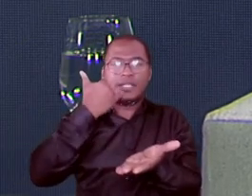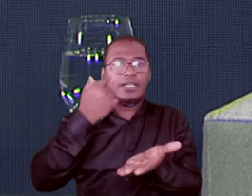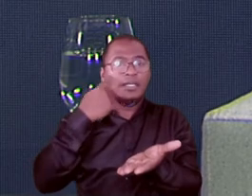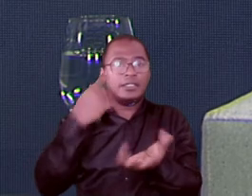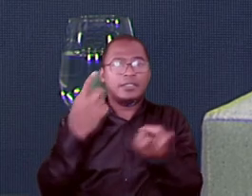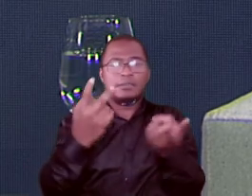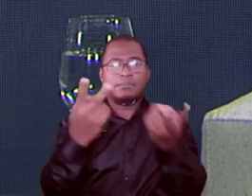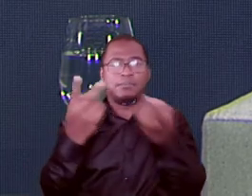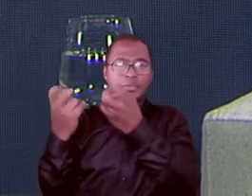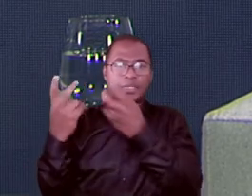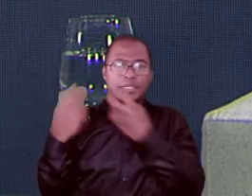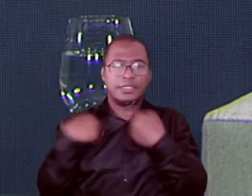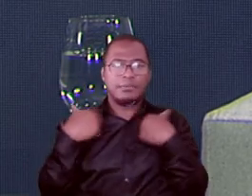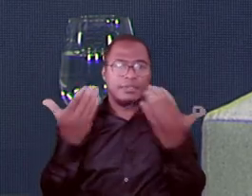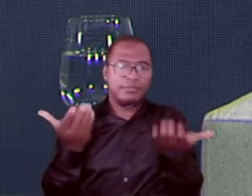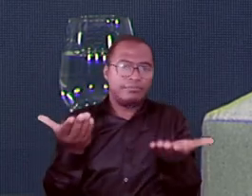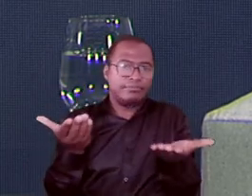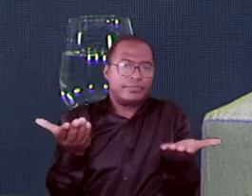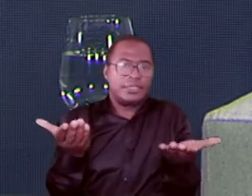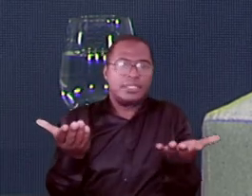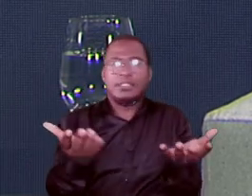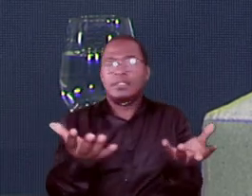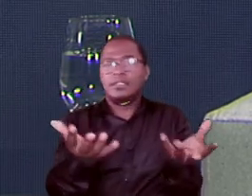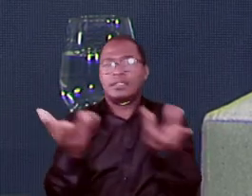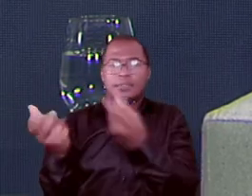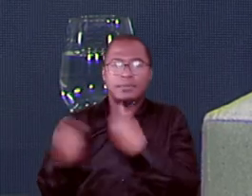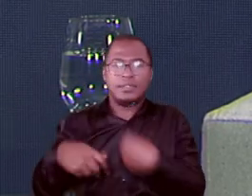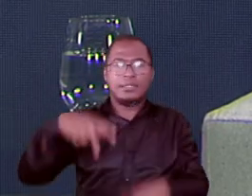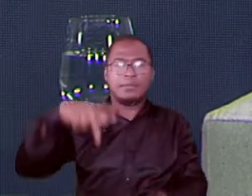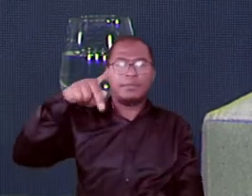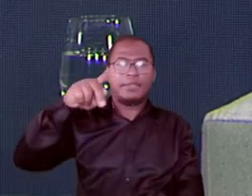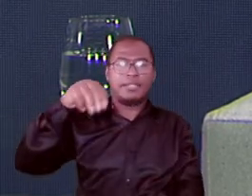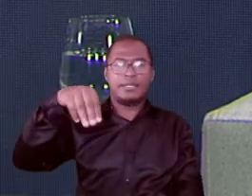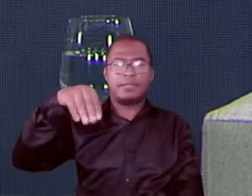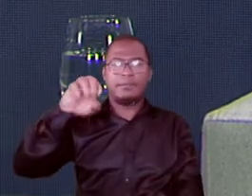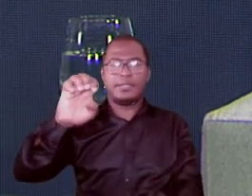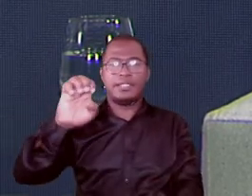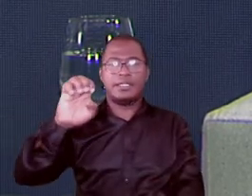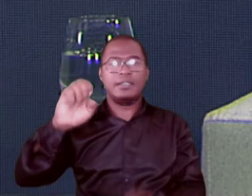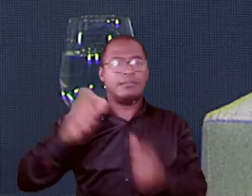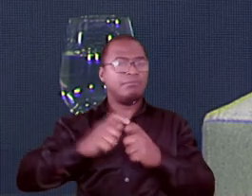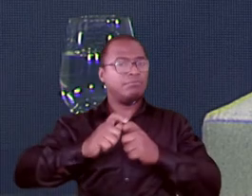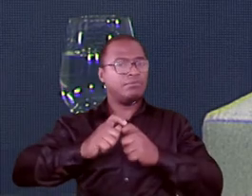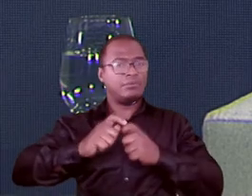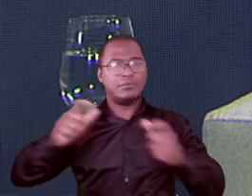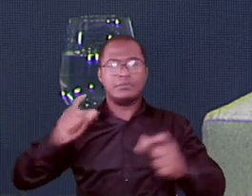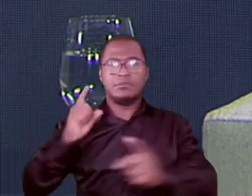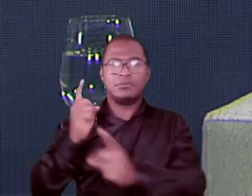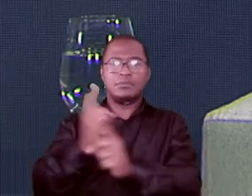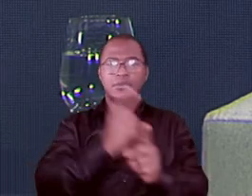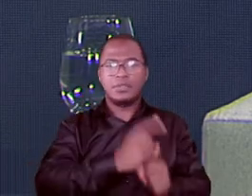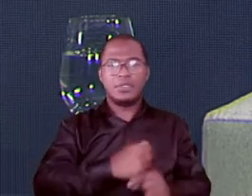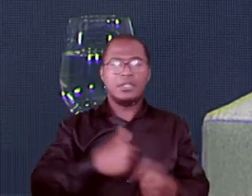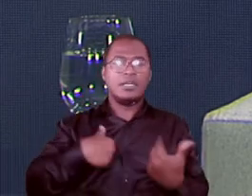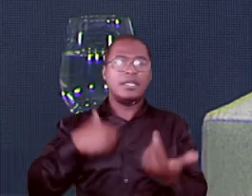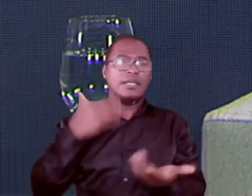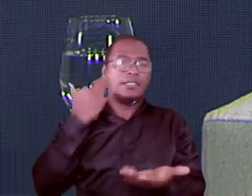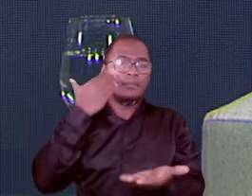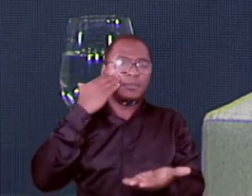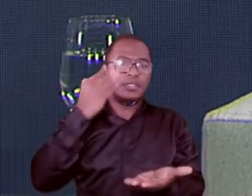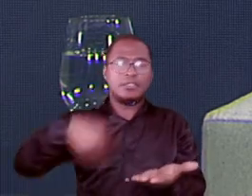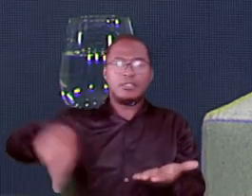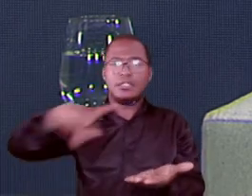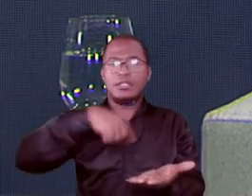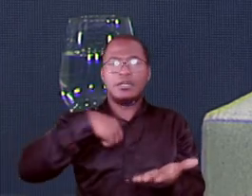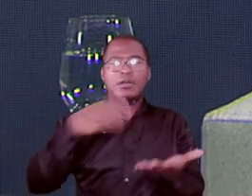de afetar as pmes em larga escala né como é que você vê os desafios desse movimento de embebeth